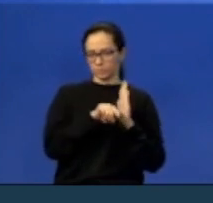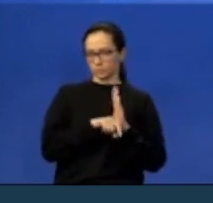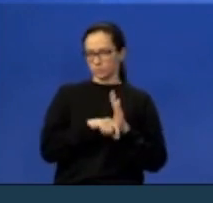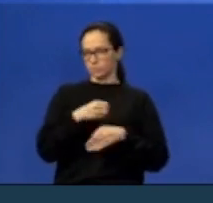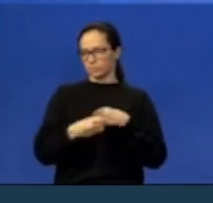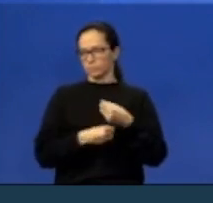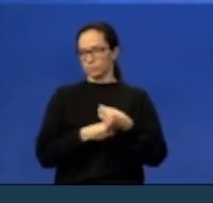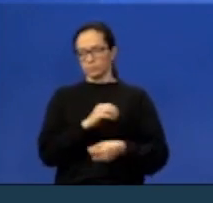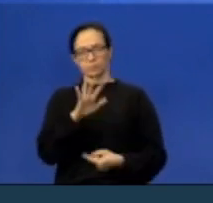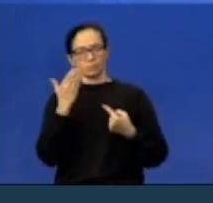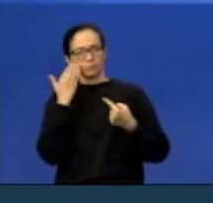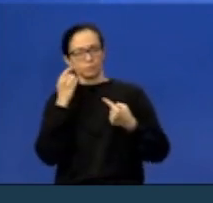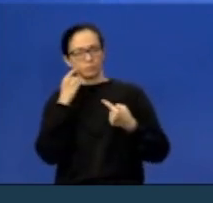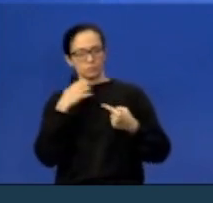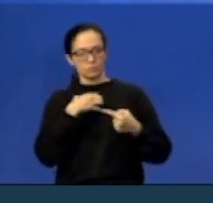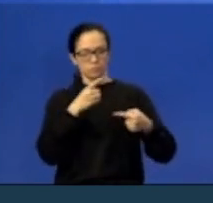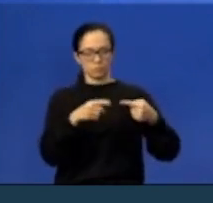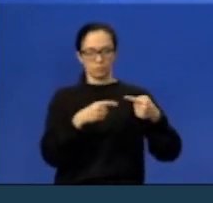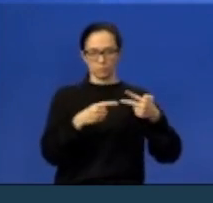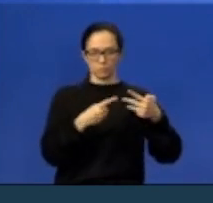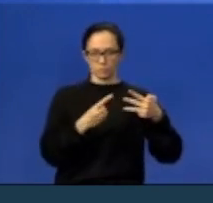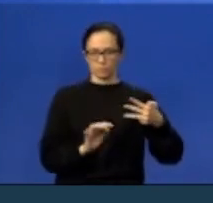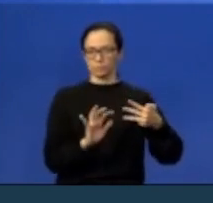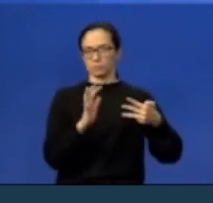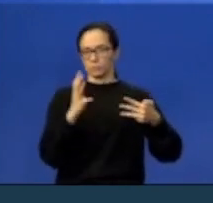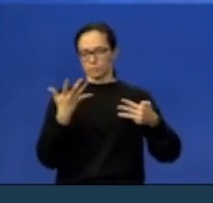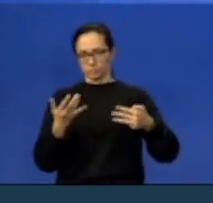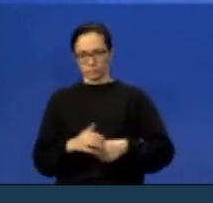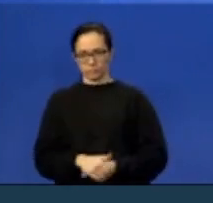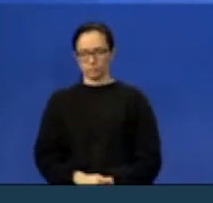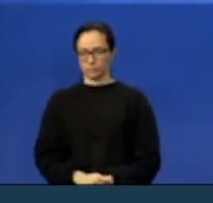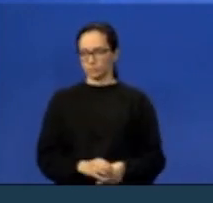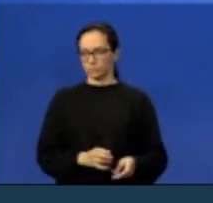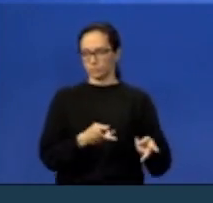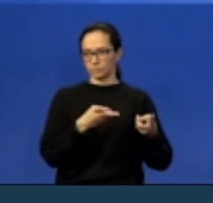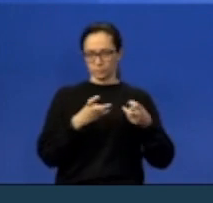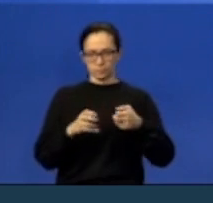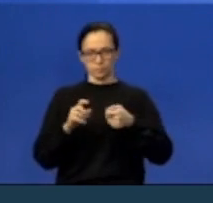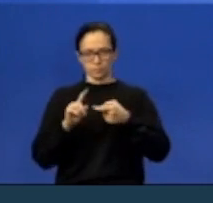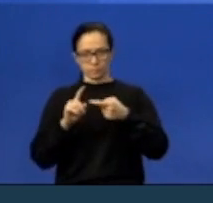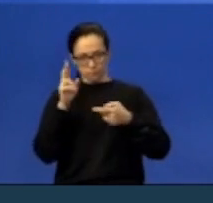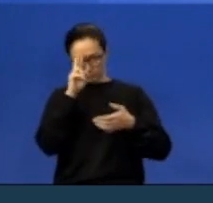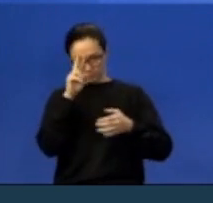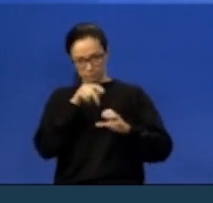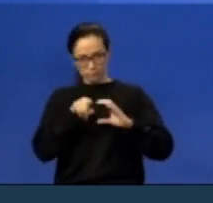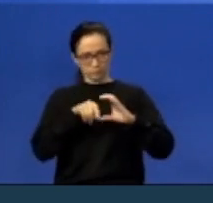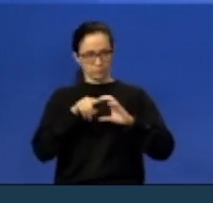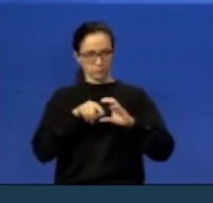tem basicamente 3 células ósseas, que são os osteoblastos, os osteoclastos e os